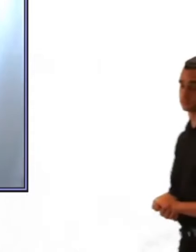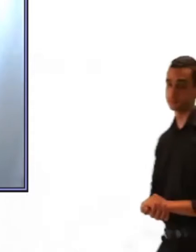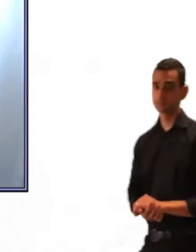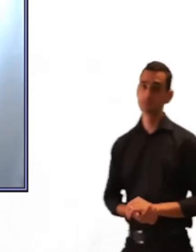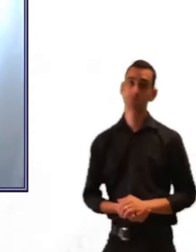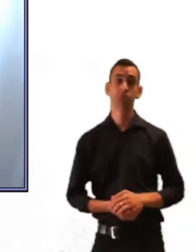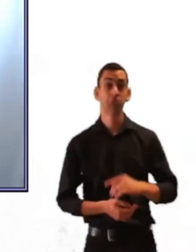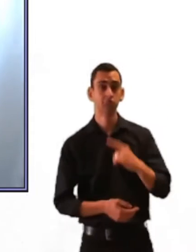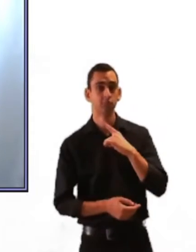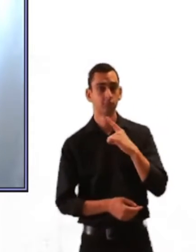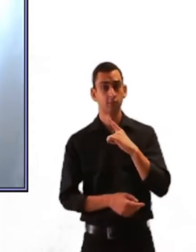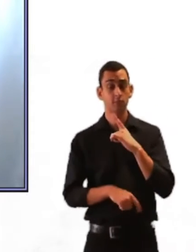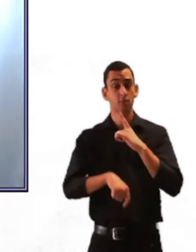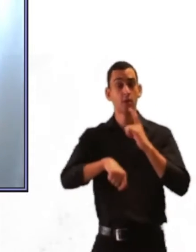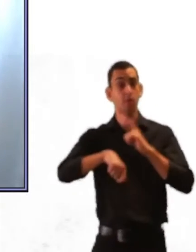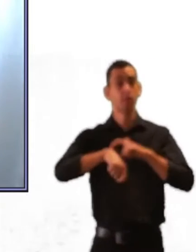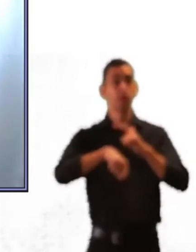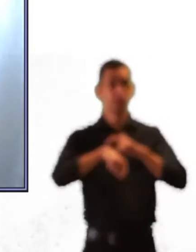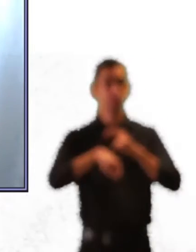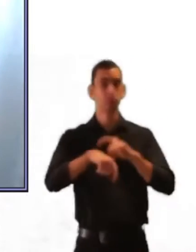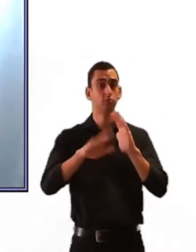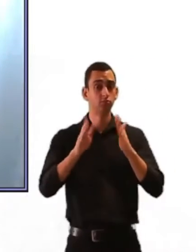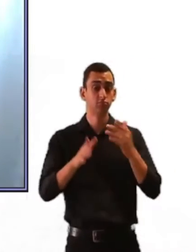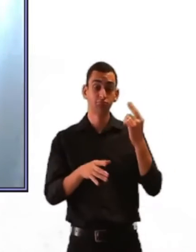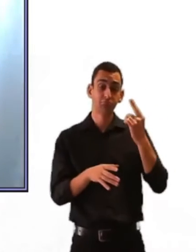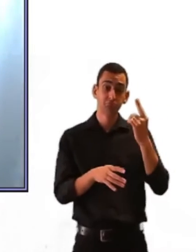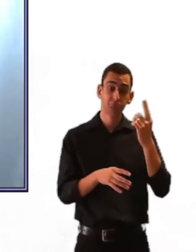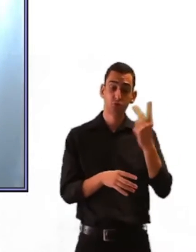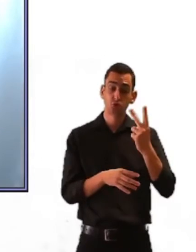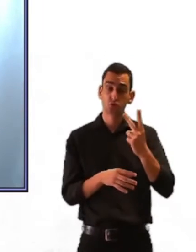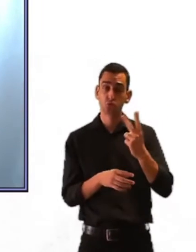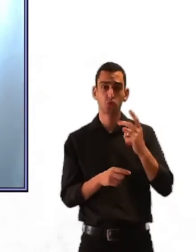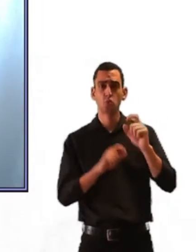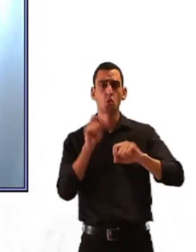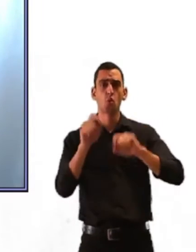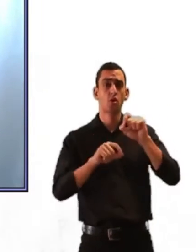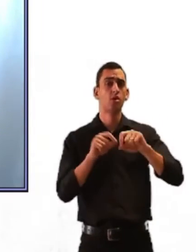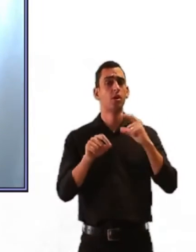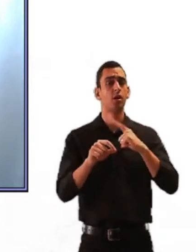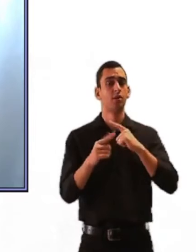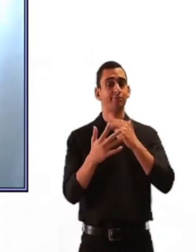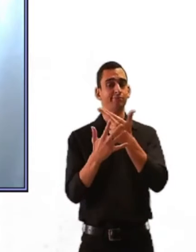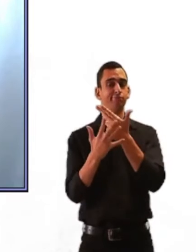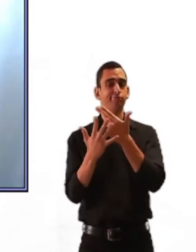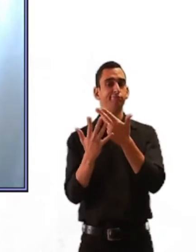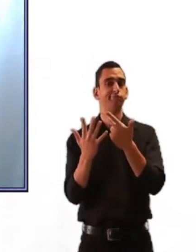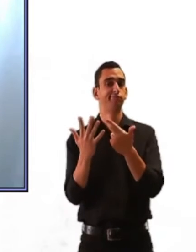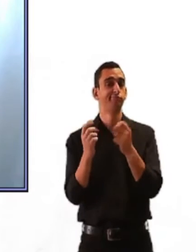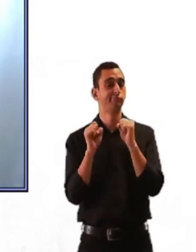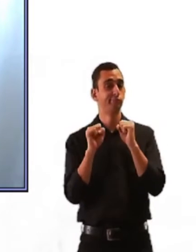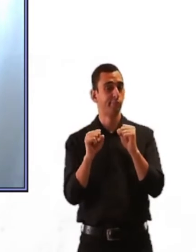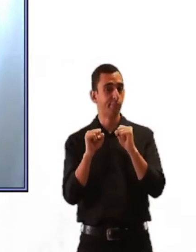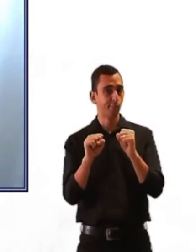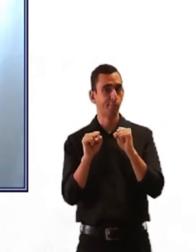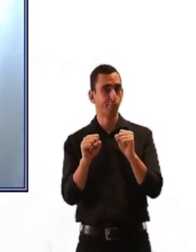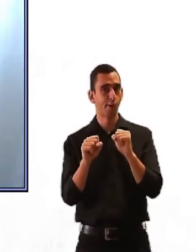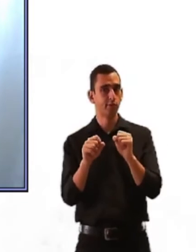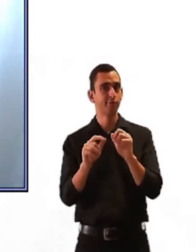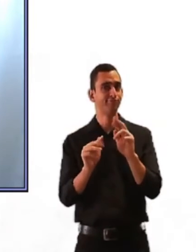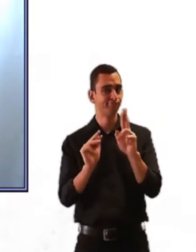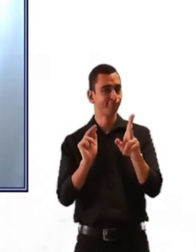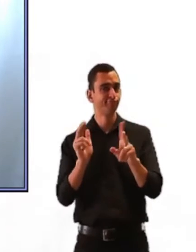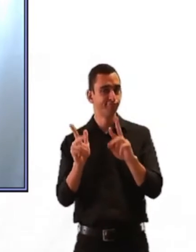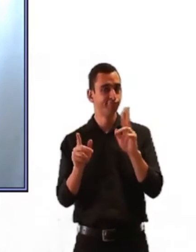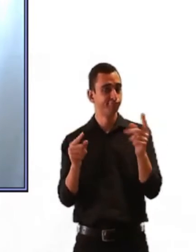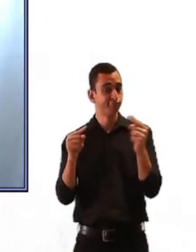nesse intervalo entre o primeiro e o segundo, vários fatores podem influenciar. Ou seja,